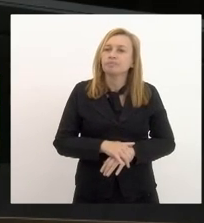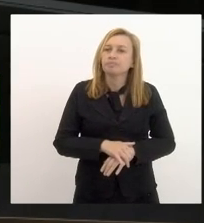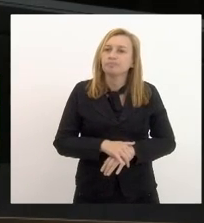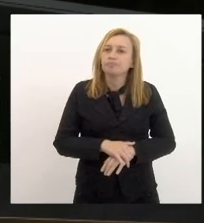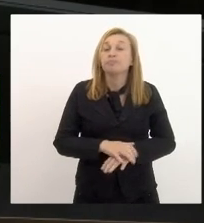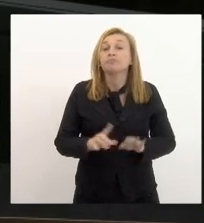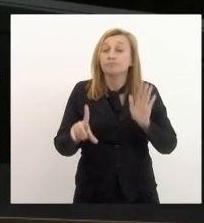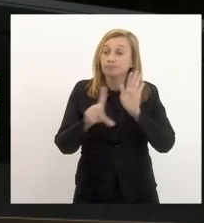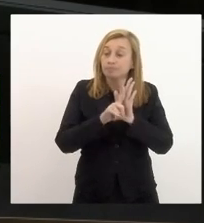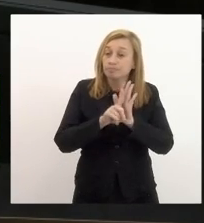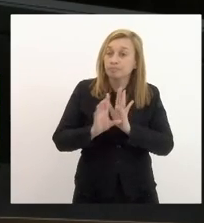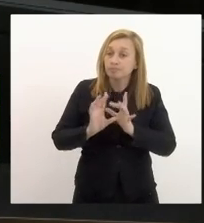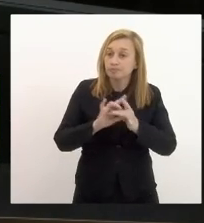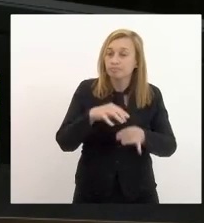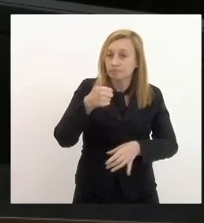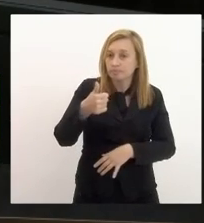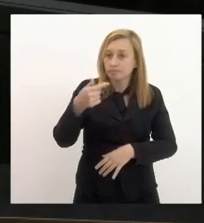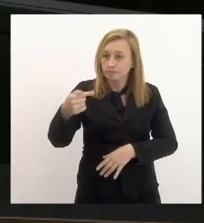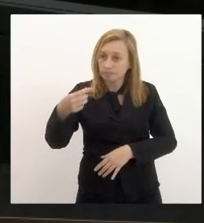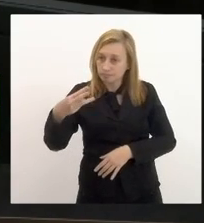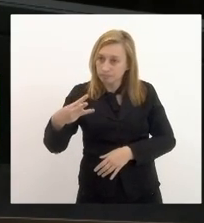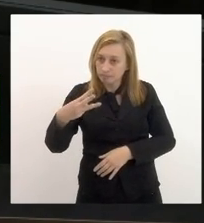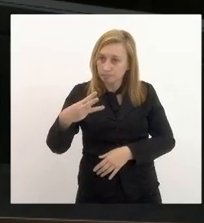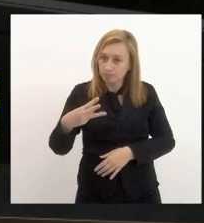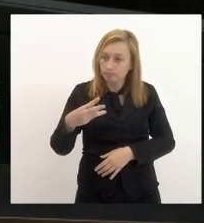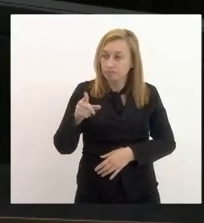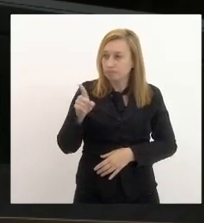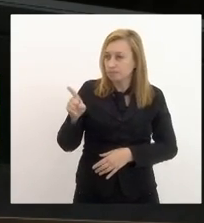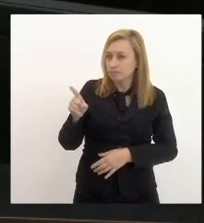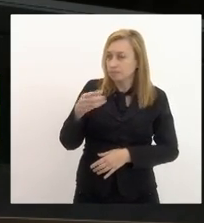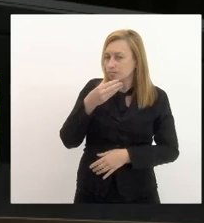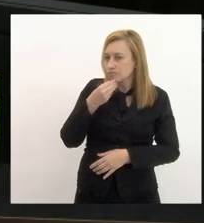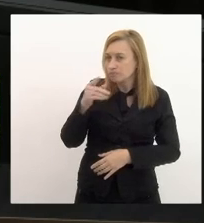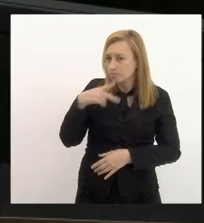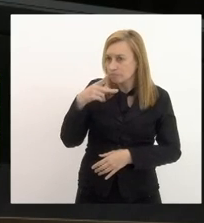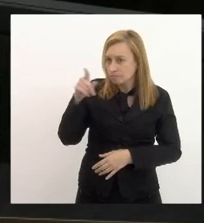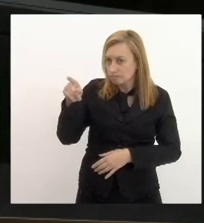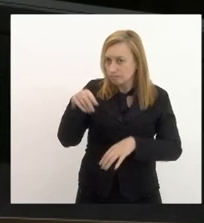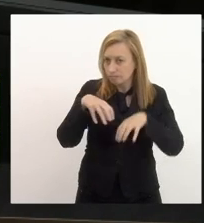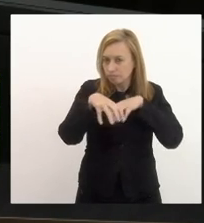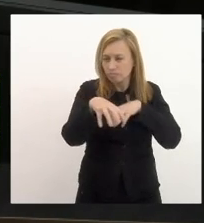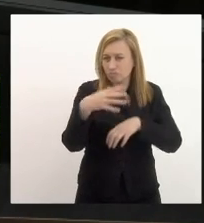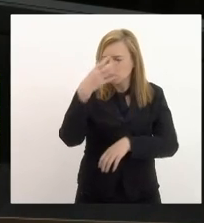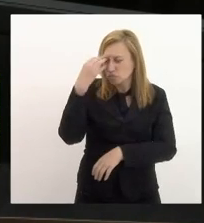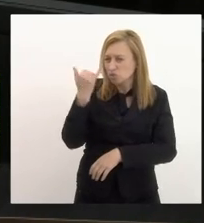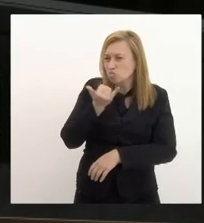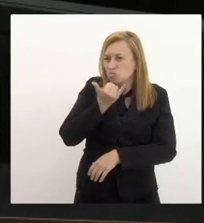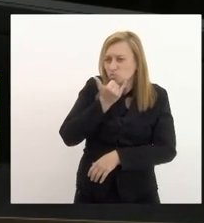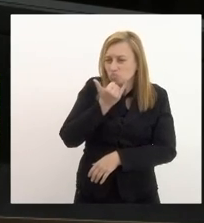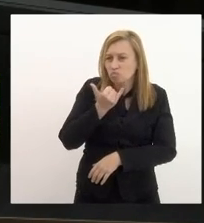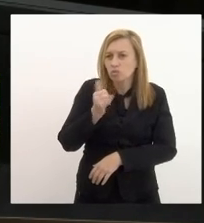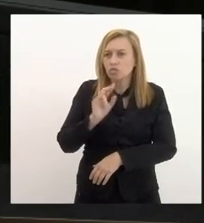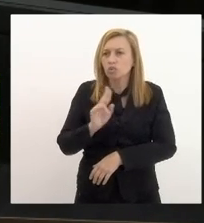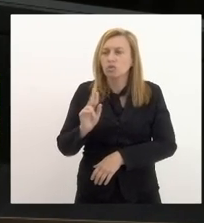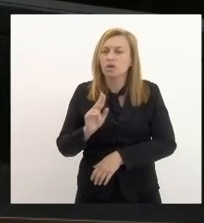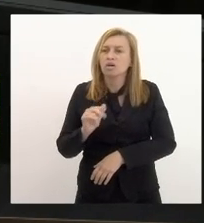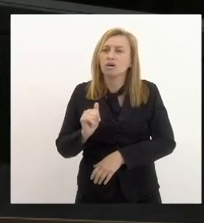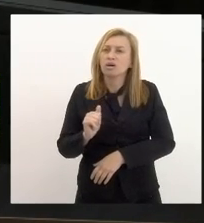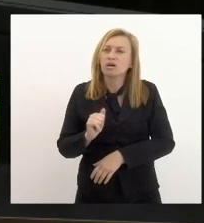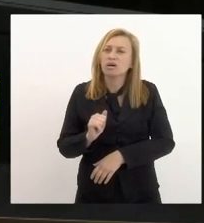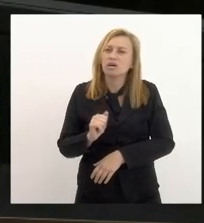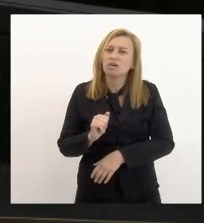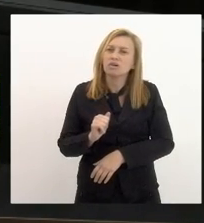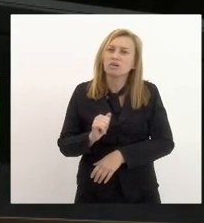a lei complementar 173 que é o esse rapaz que falou que eu desculpe esqueci o nome